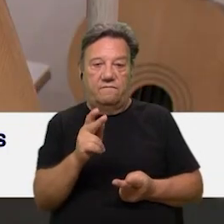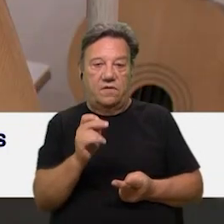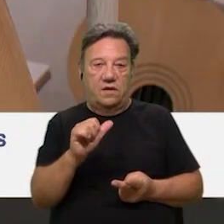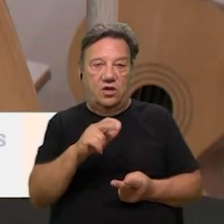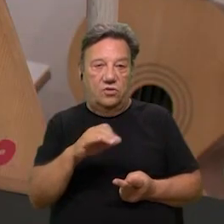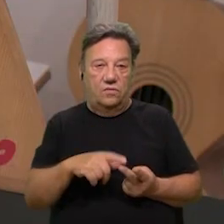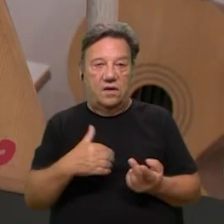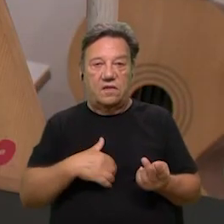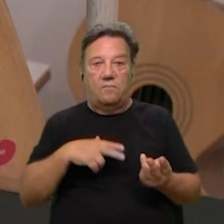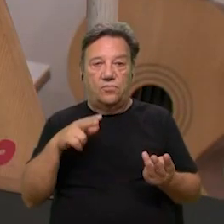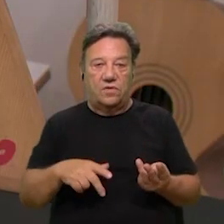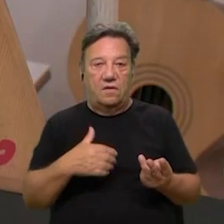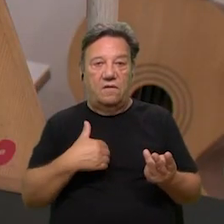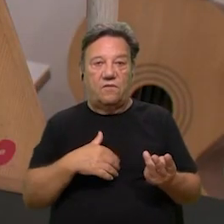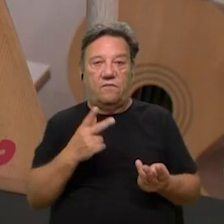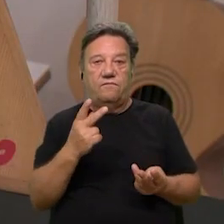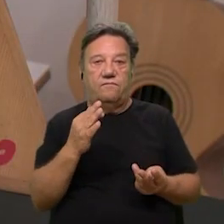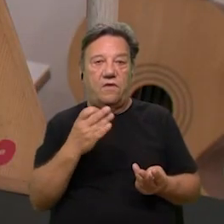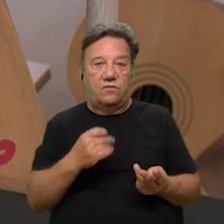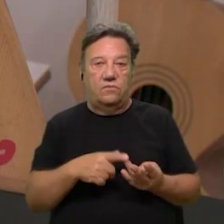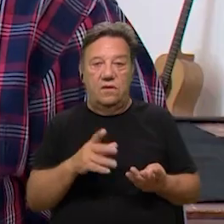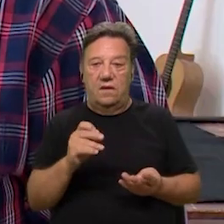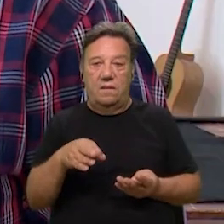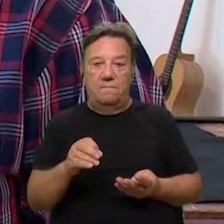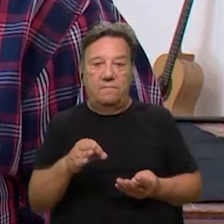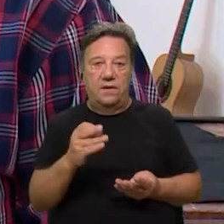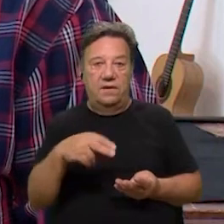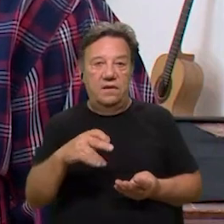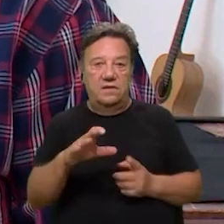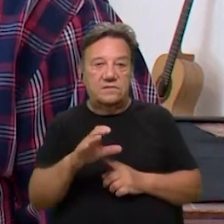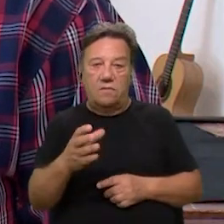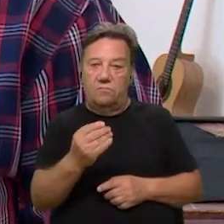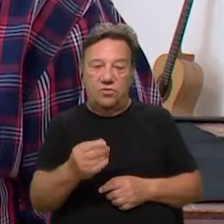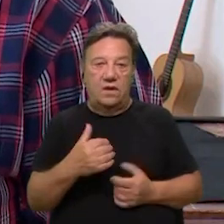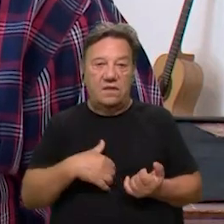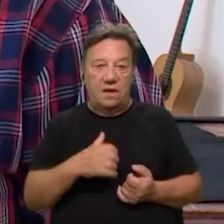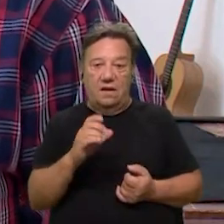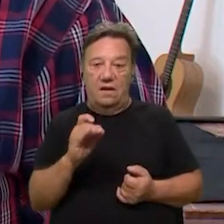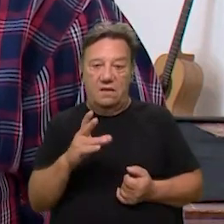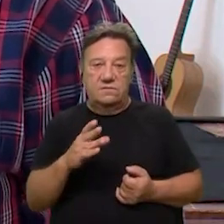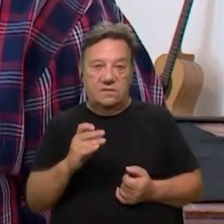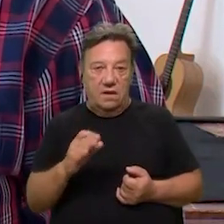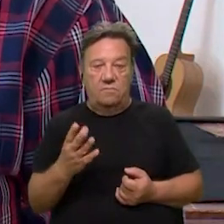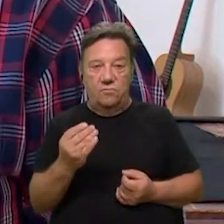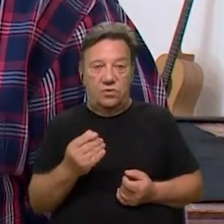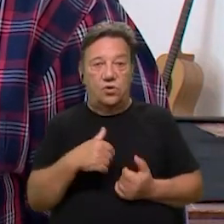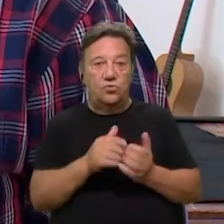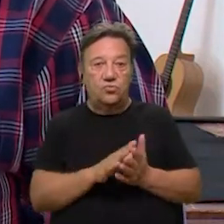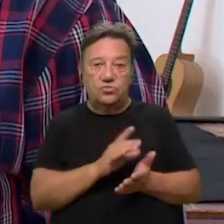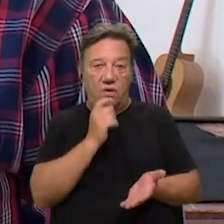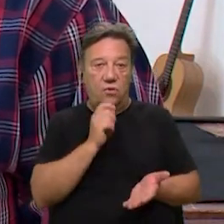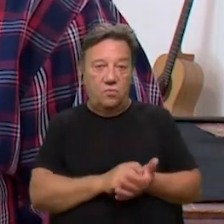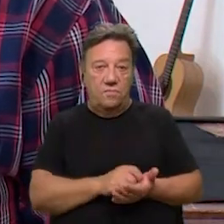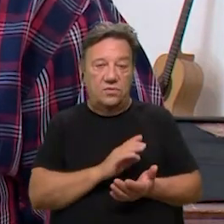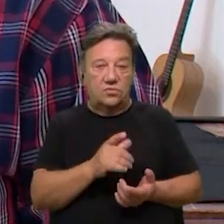portuguesas, violas de fado, campaniças, muitas, guitarras clássicas, muitas, e tudo por encomenda.